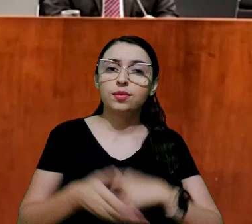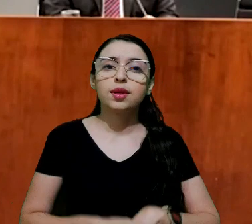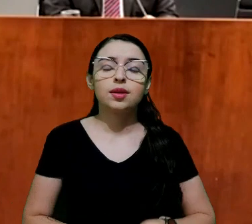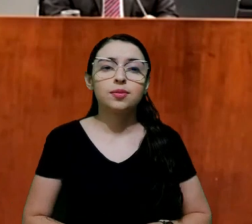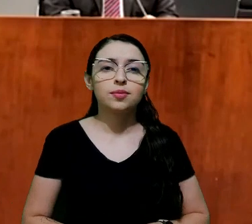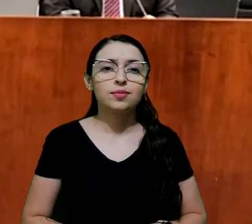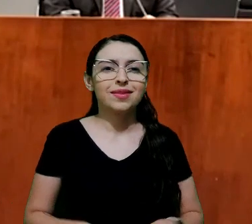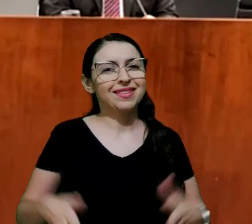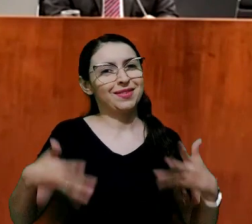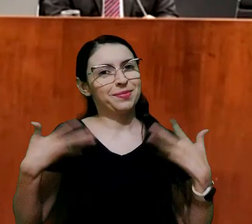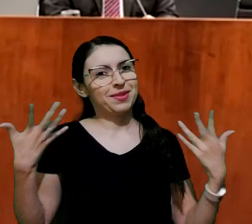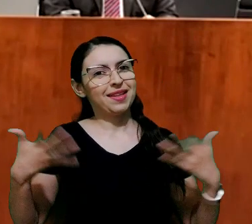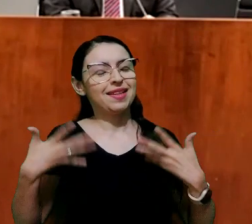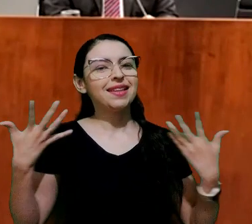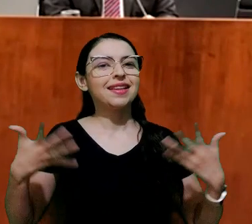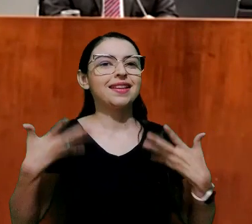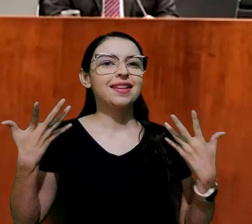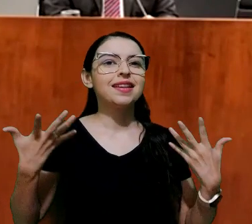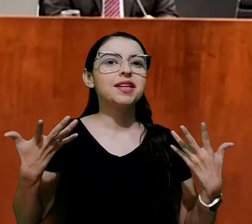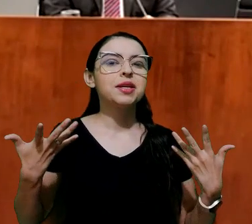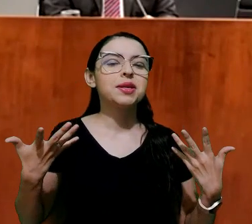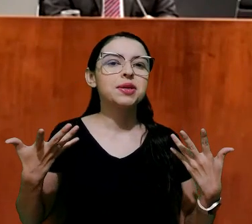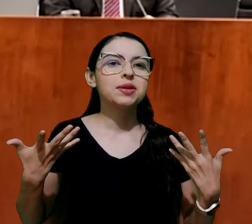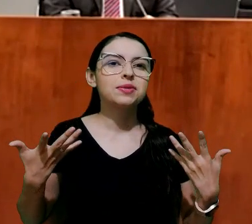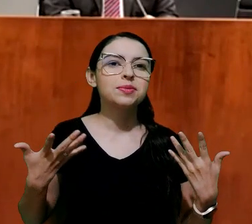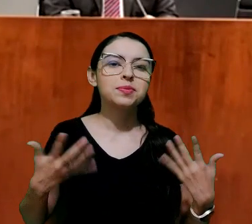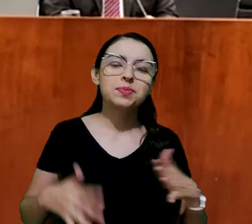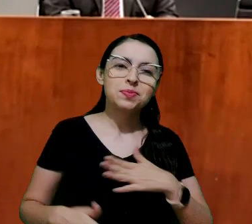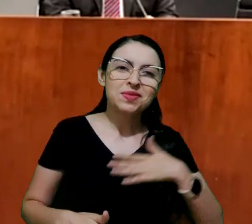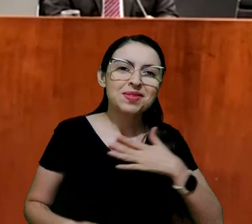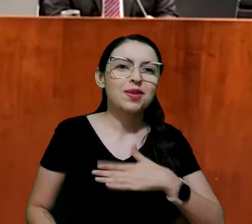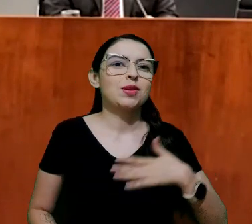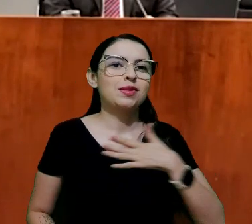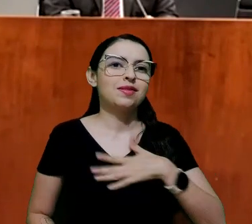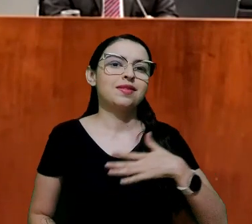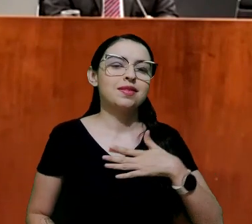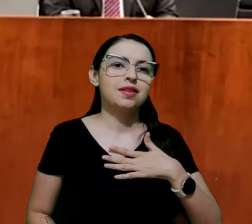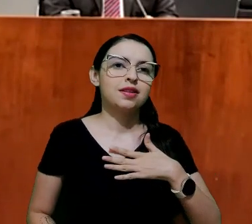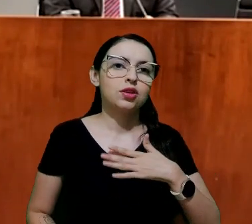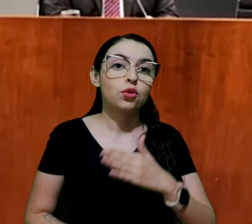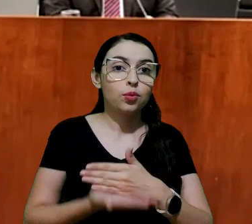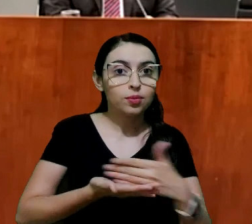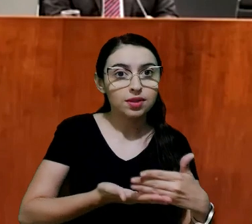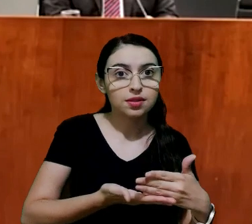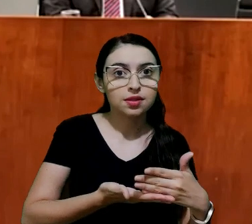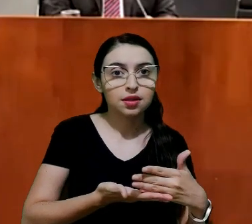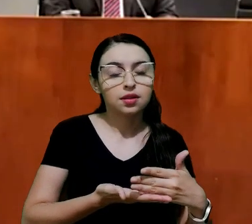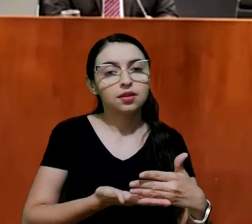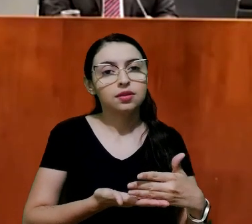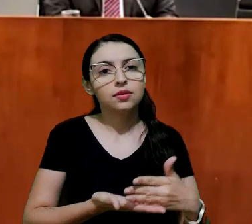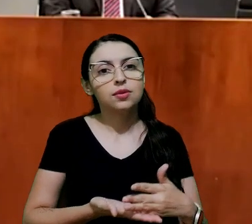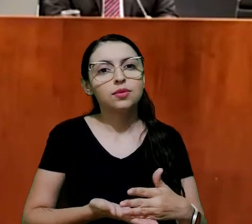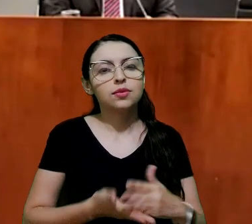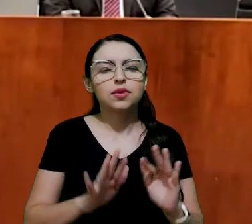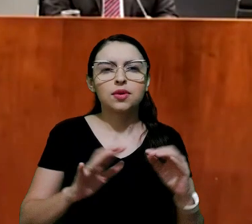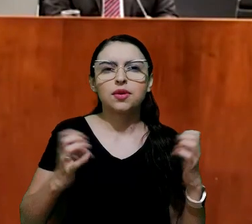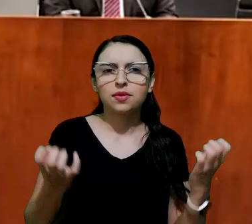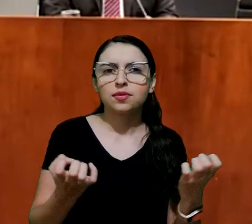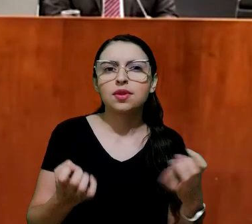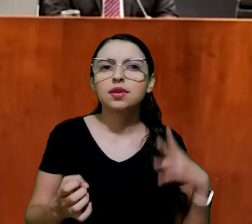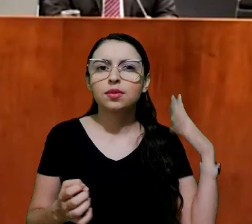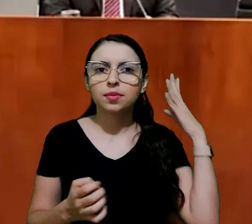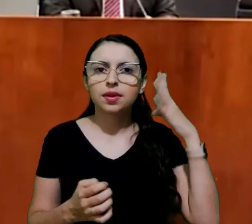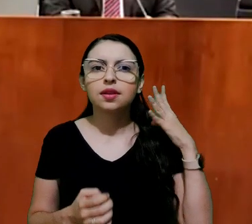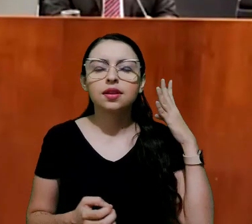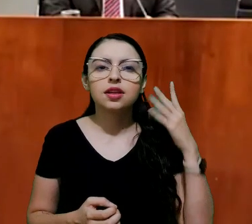muita satisfação que dou início a este evento, a este seminário, 20 anos do Código